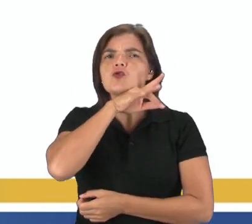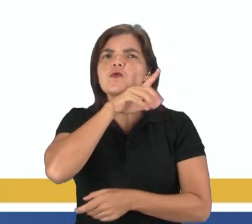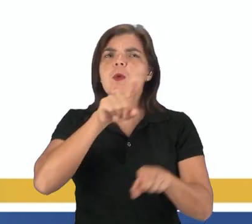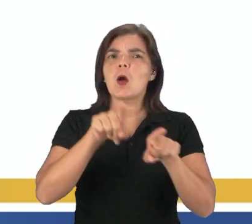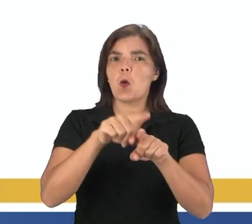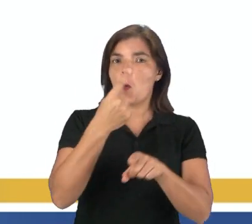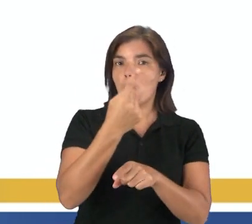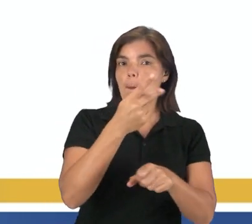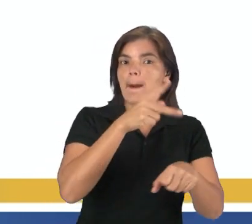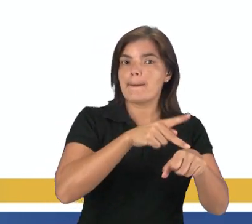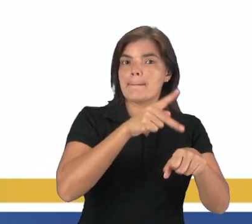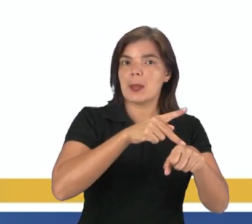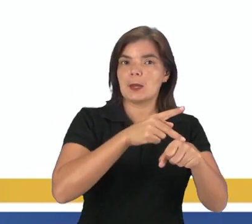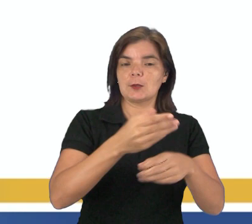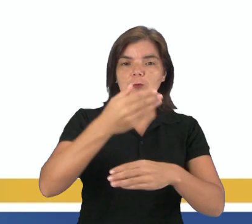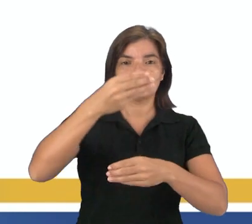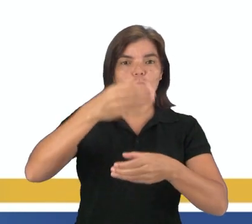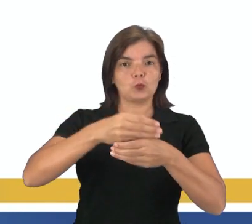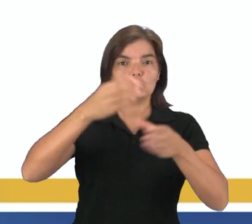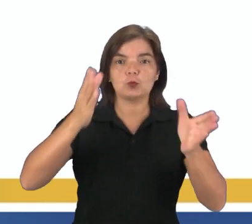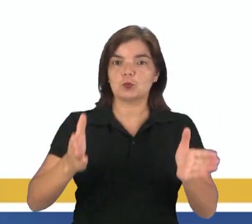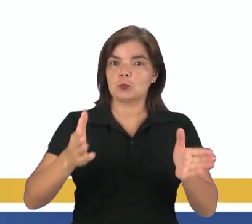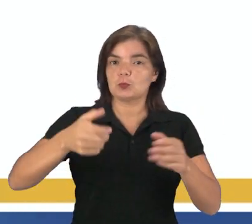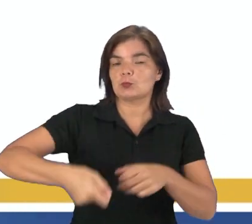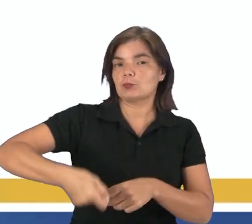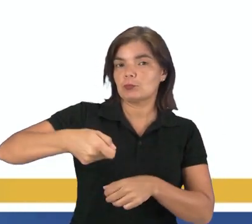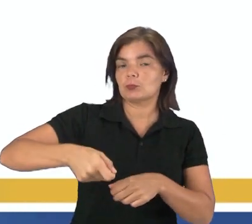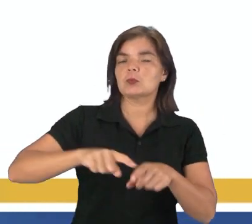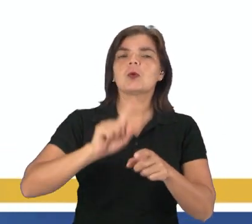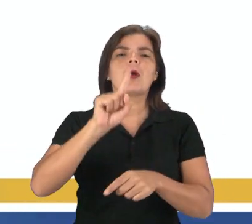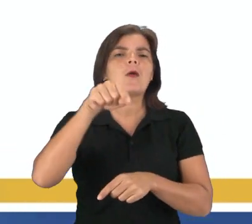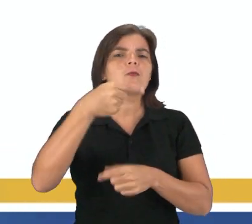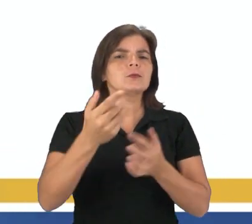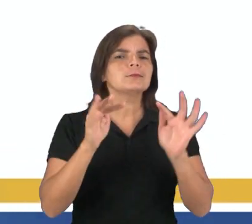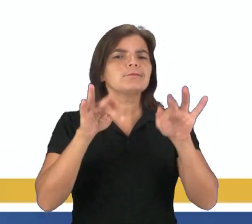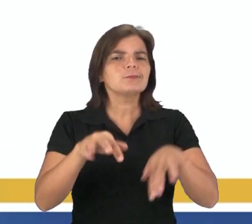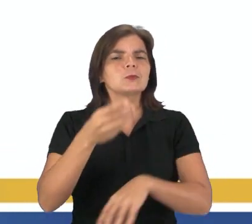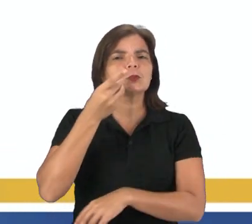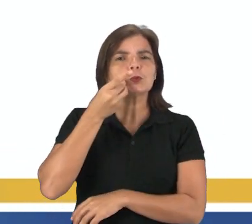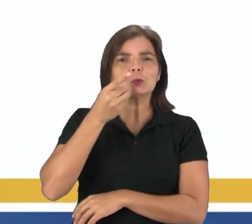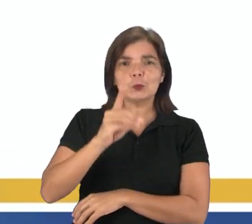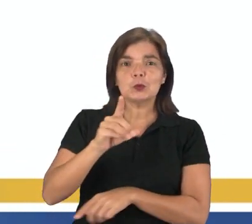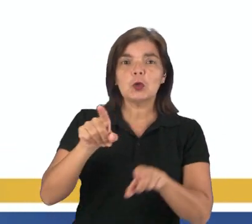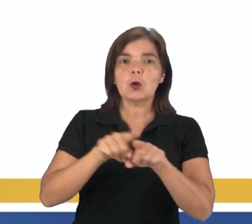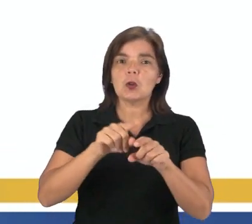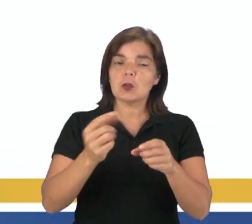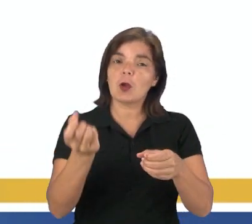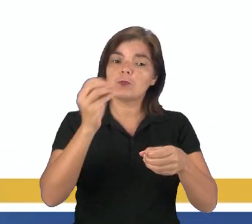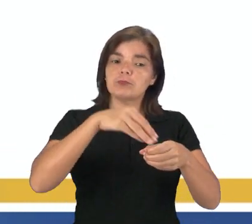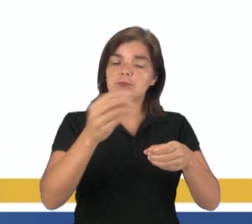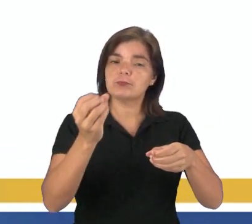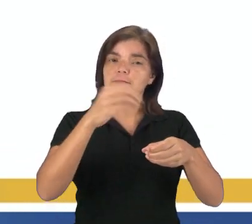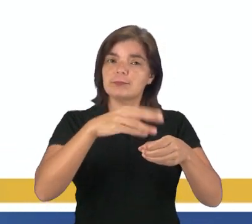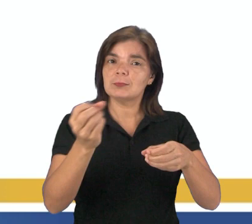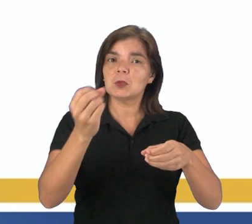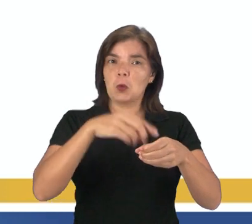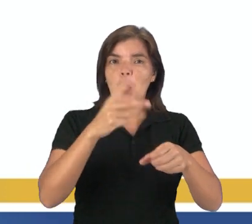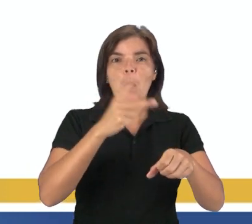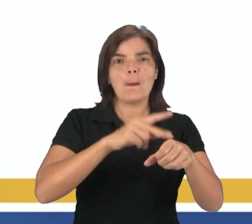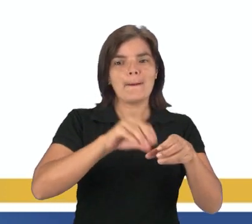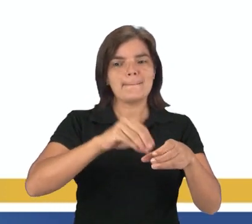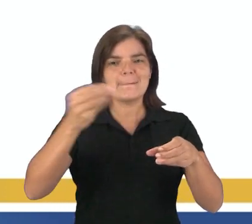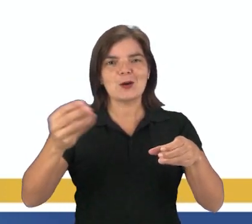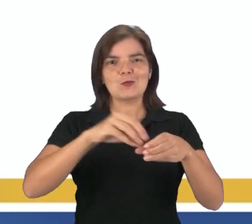pastar, uma pedra era colocada dentro de um saco. Ao final do dia, para cada animal que entrava no cercado, uma pedra